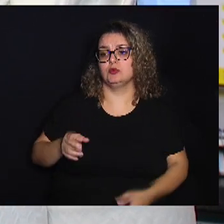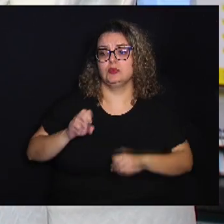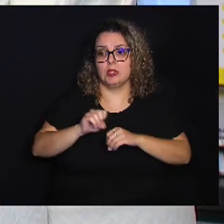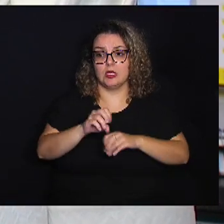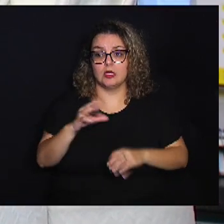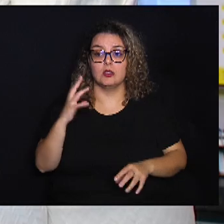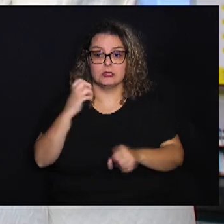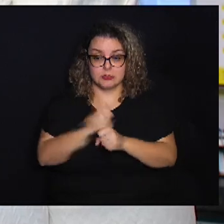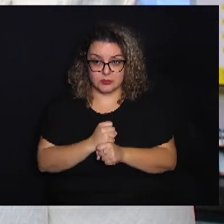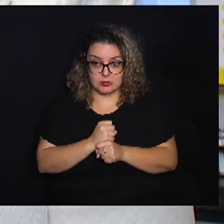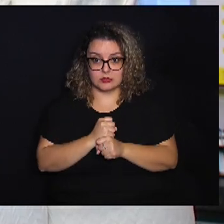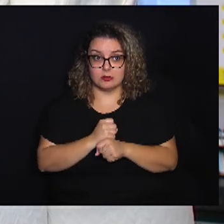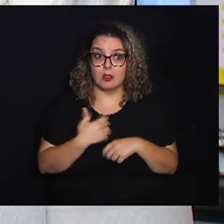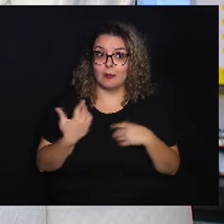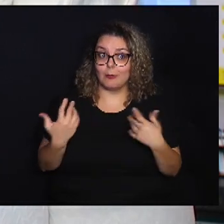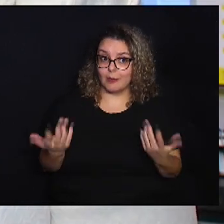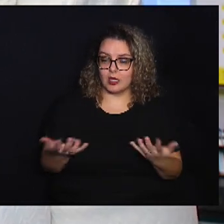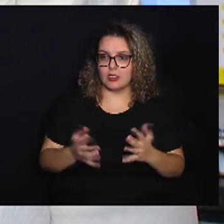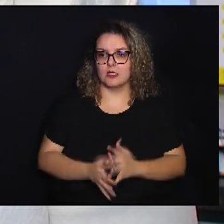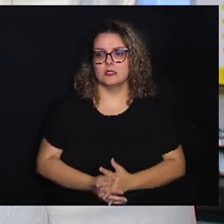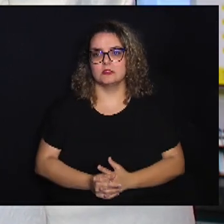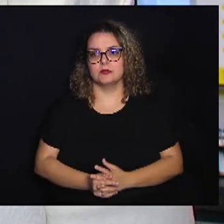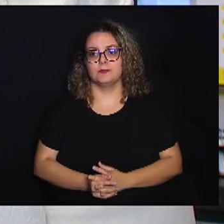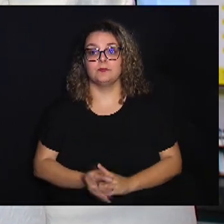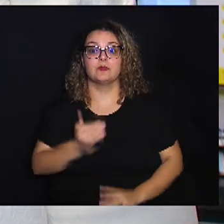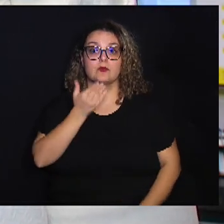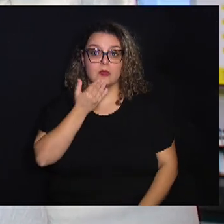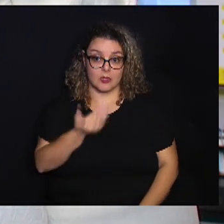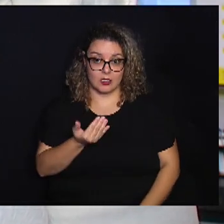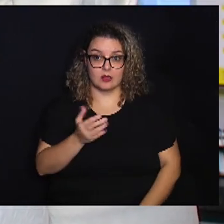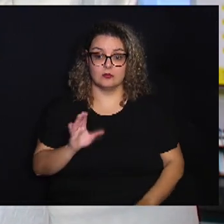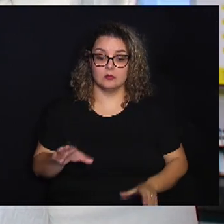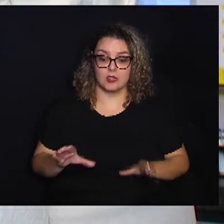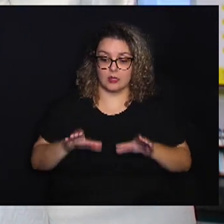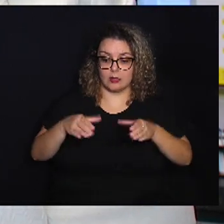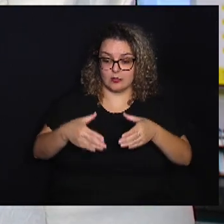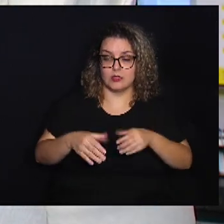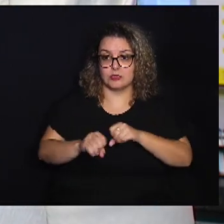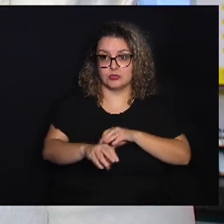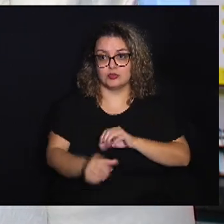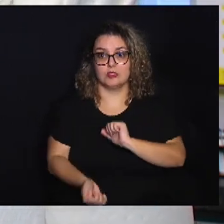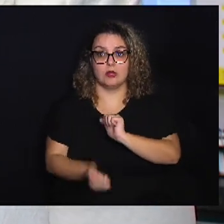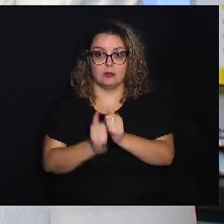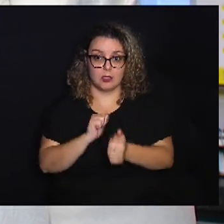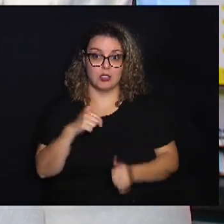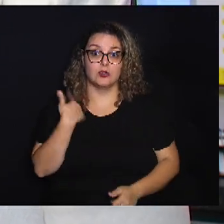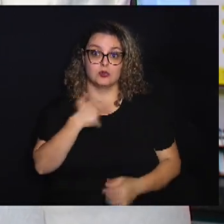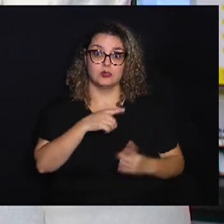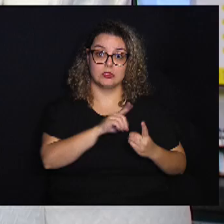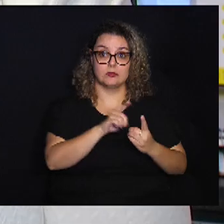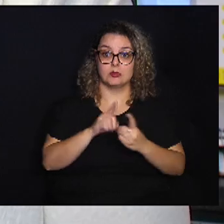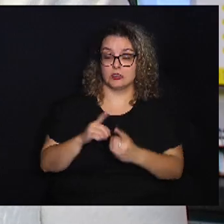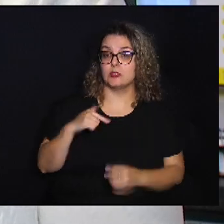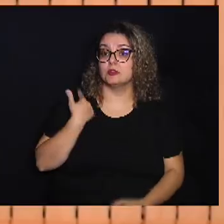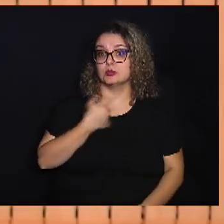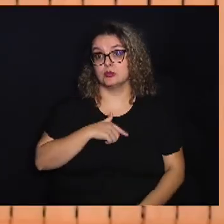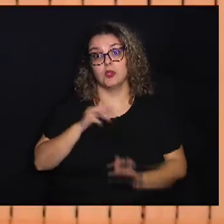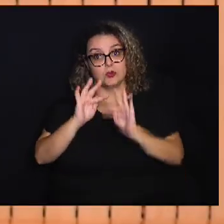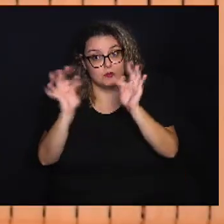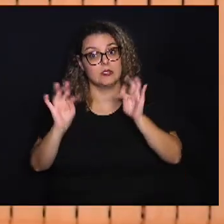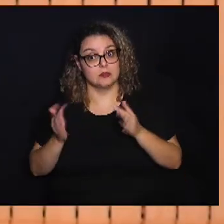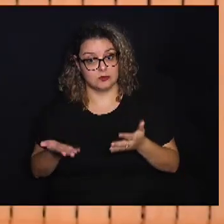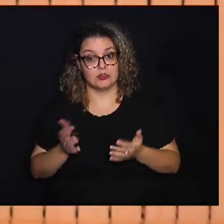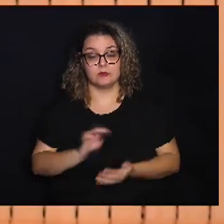integral. Mas aí essa solicitação veio para a Comissão de Educação e Esportes e nós atendemos. Então a gente fica bastante feliz por isso.